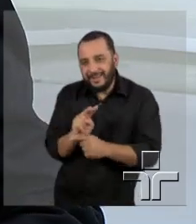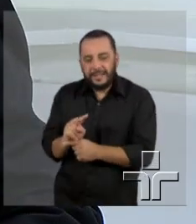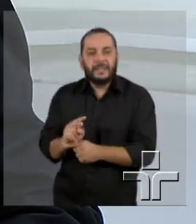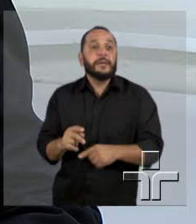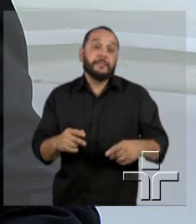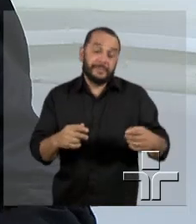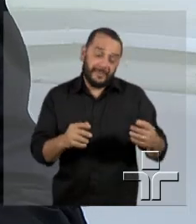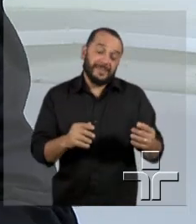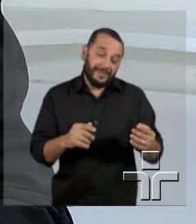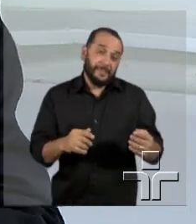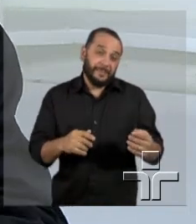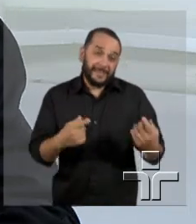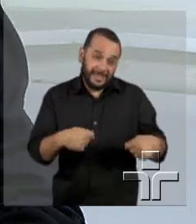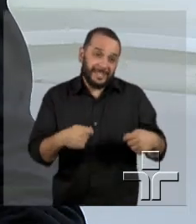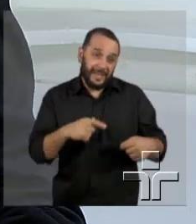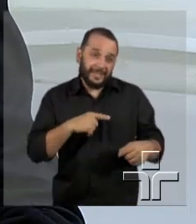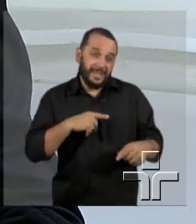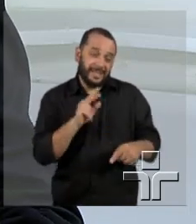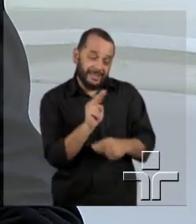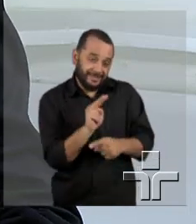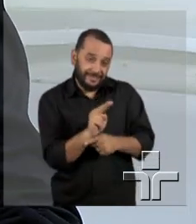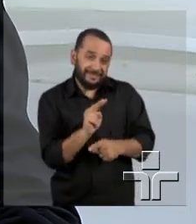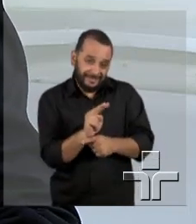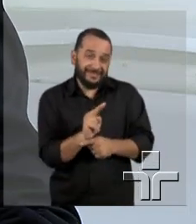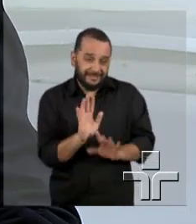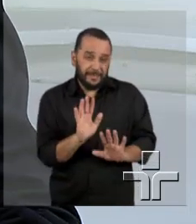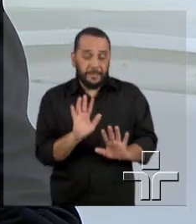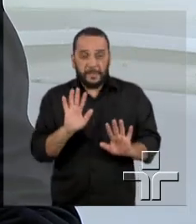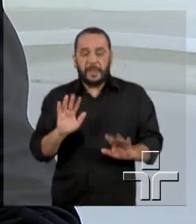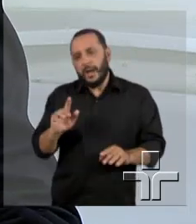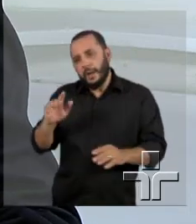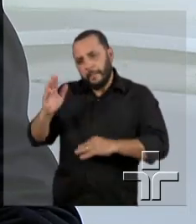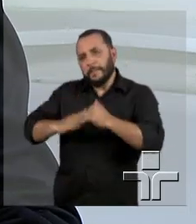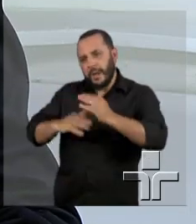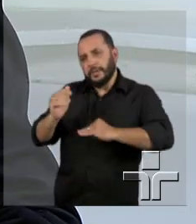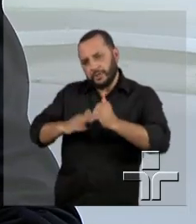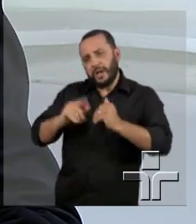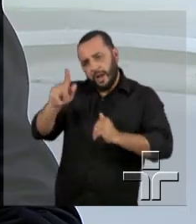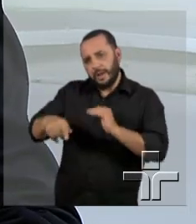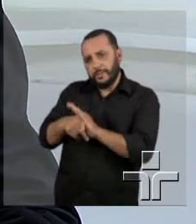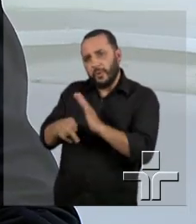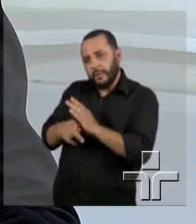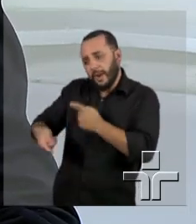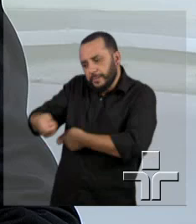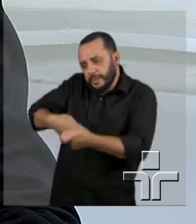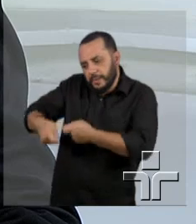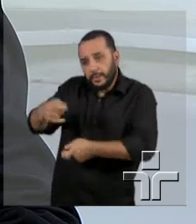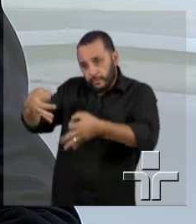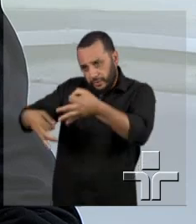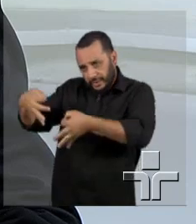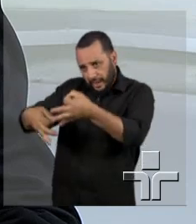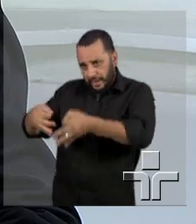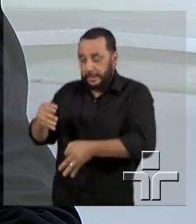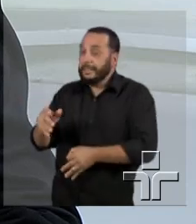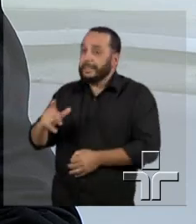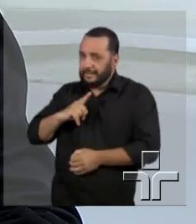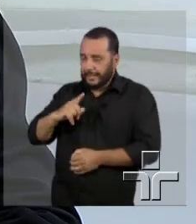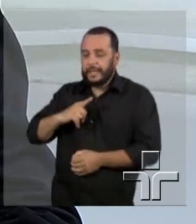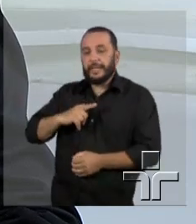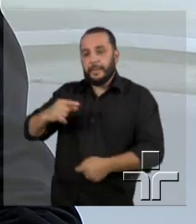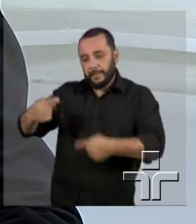ser. Agora, na prática, não tem sido. É uma questão de administração judiciária. Há políticas